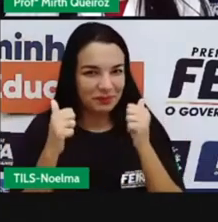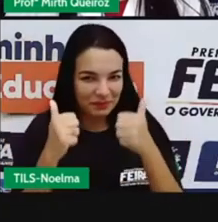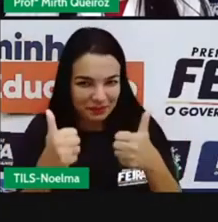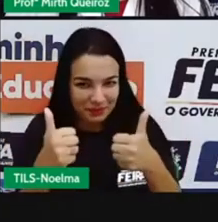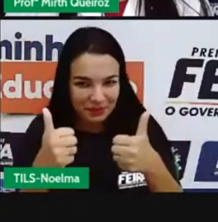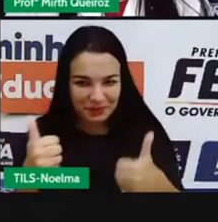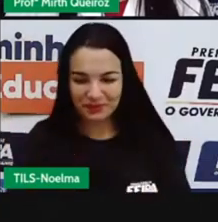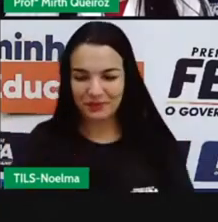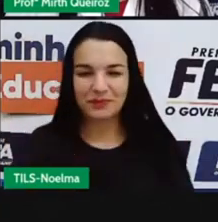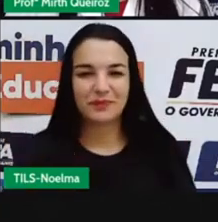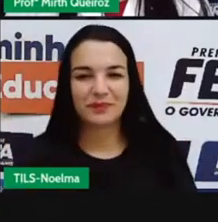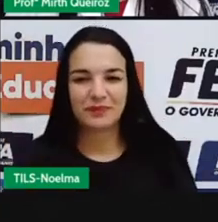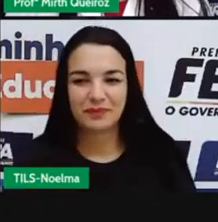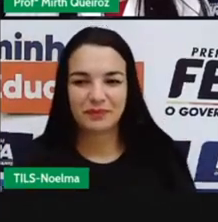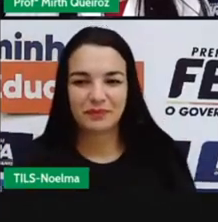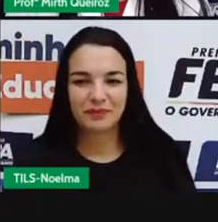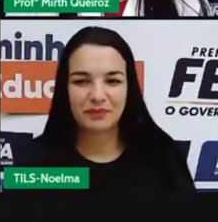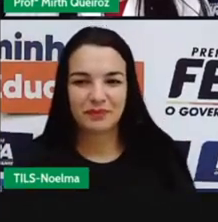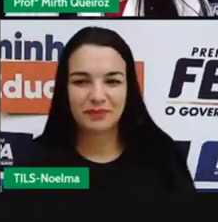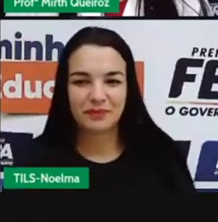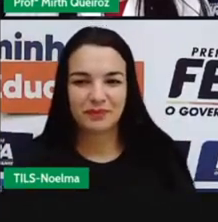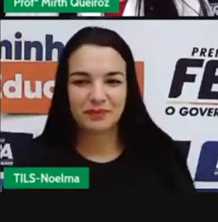aula de hoje.